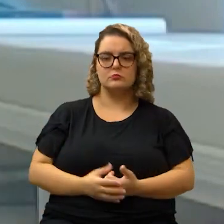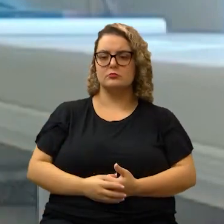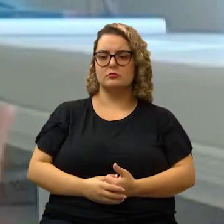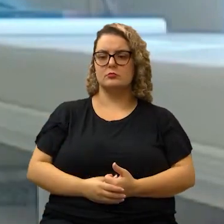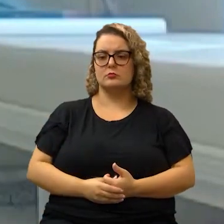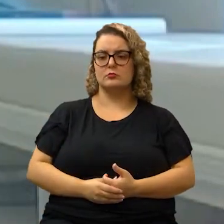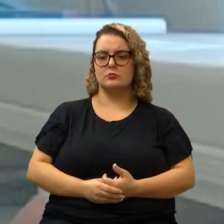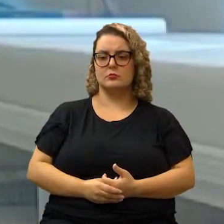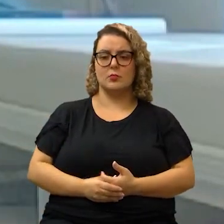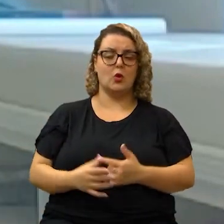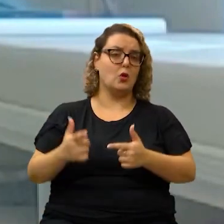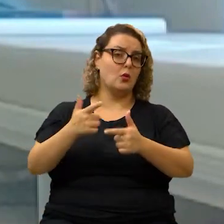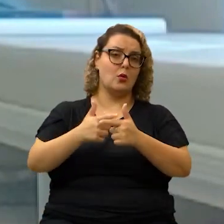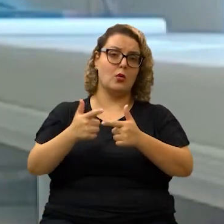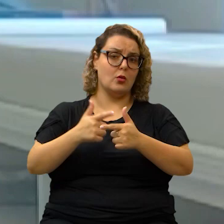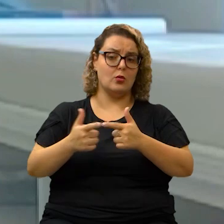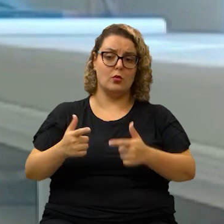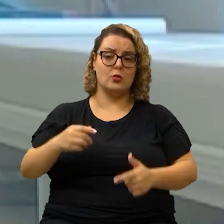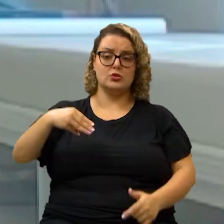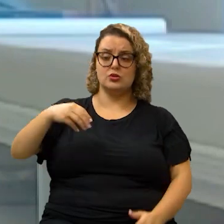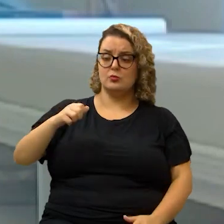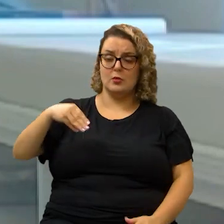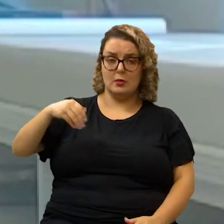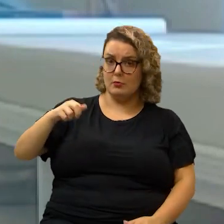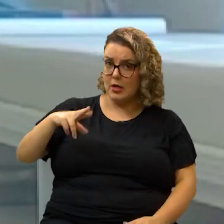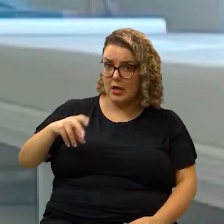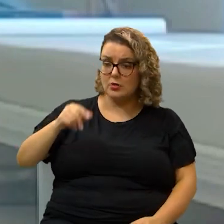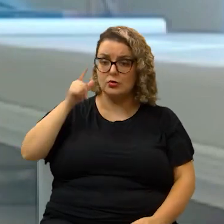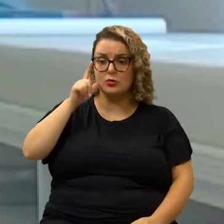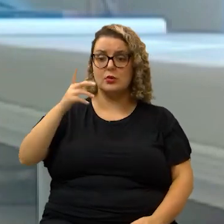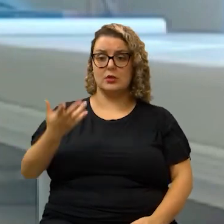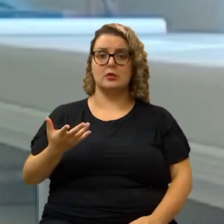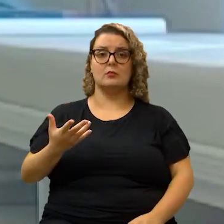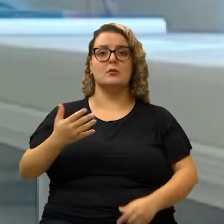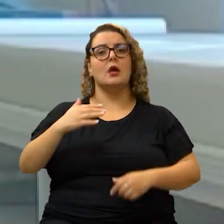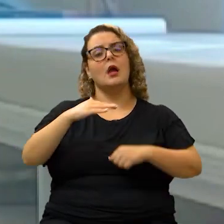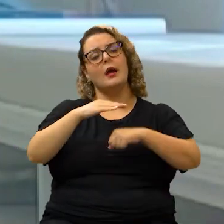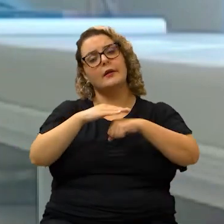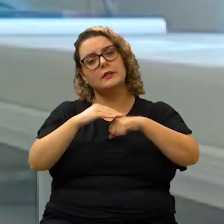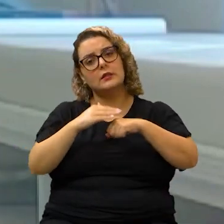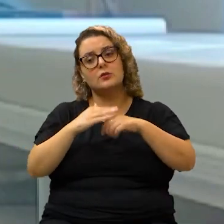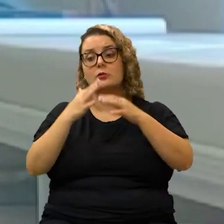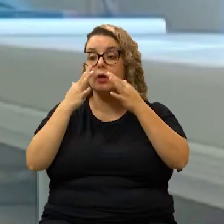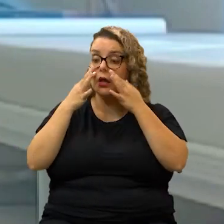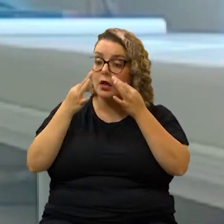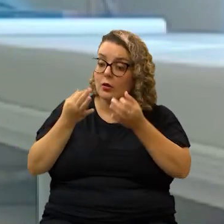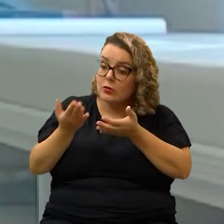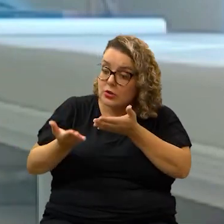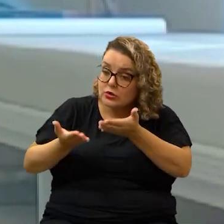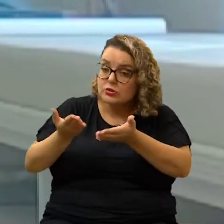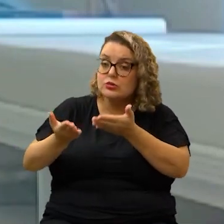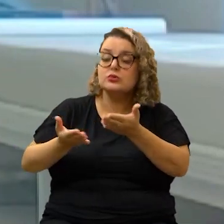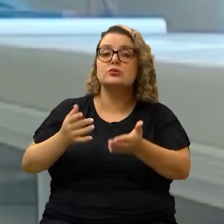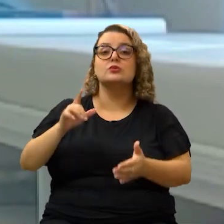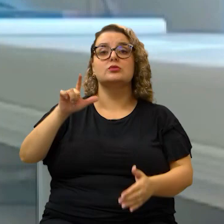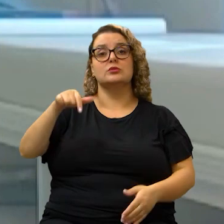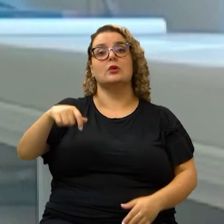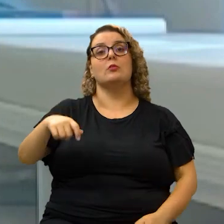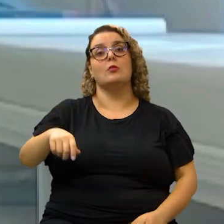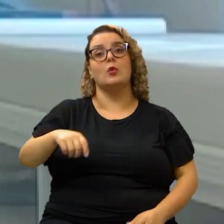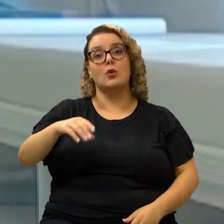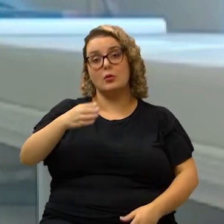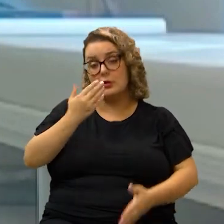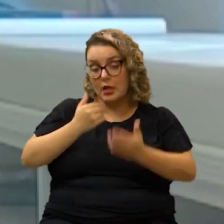um problema de mamário e não consegue, ela dando carinho, dando atenção, dando depois na alimentação